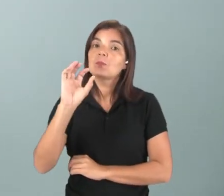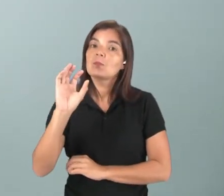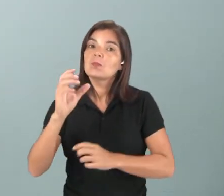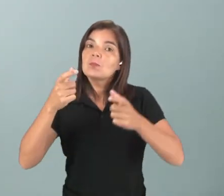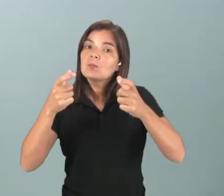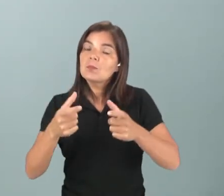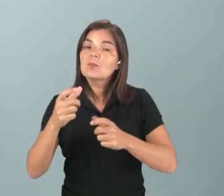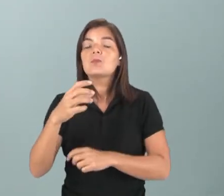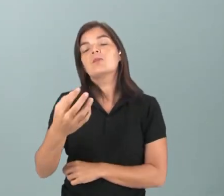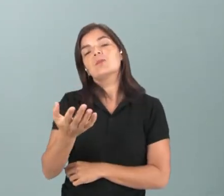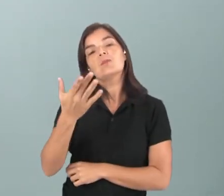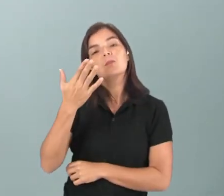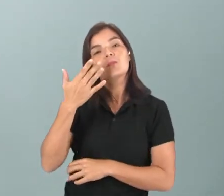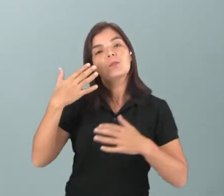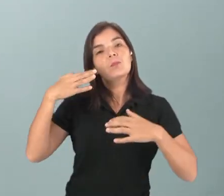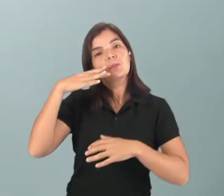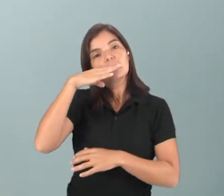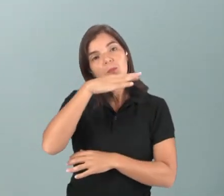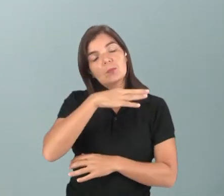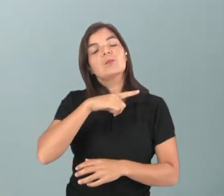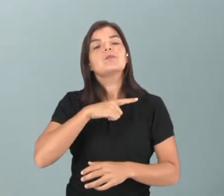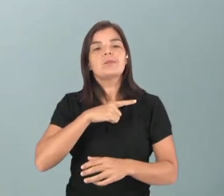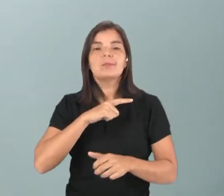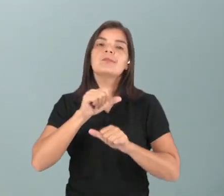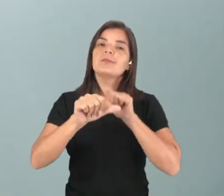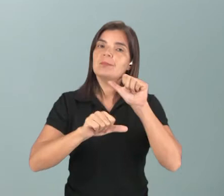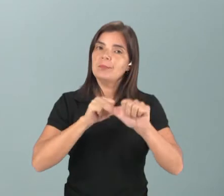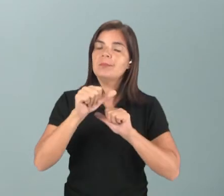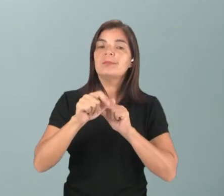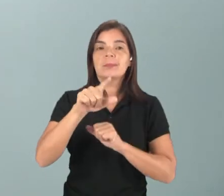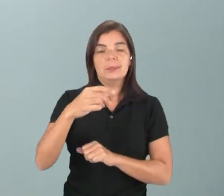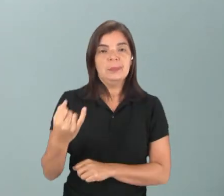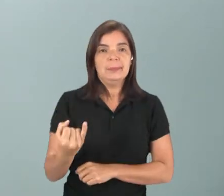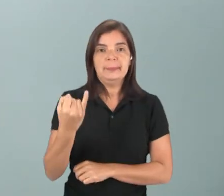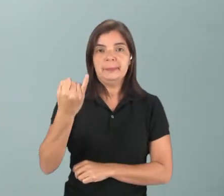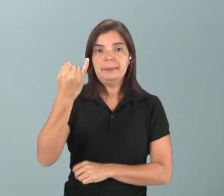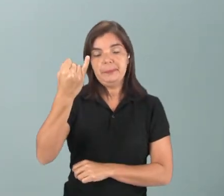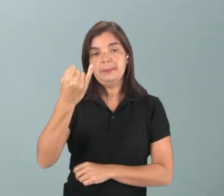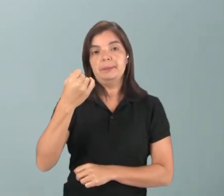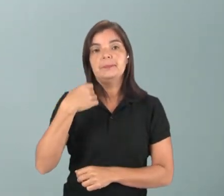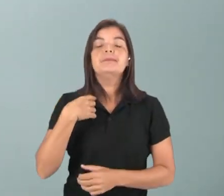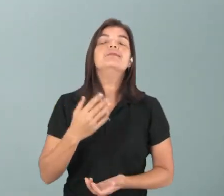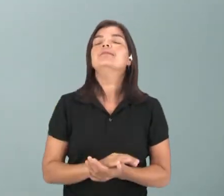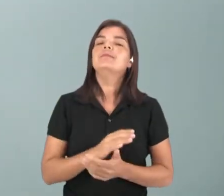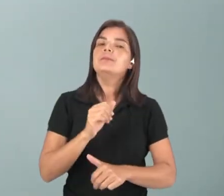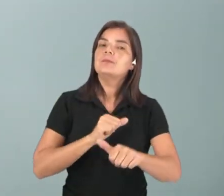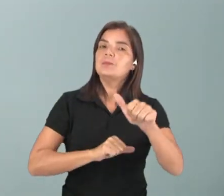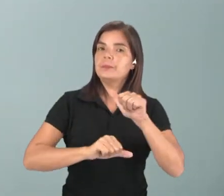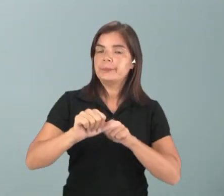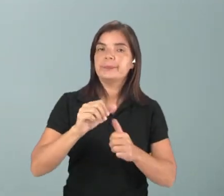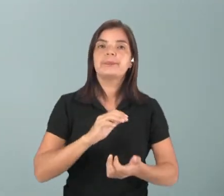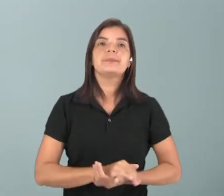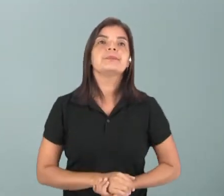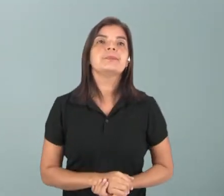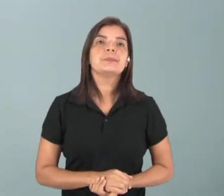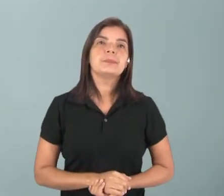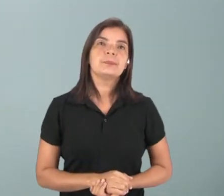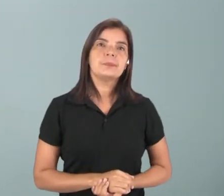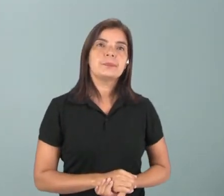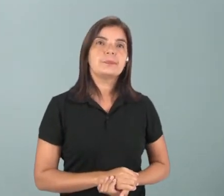quente, haverá também ali uma interferência climática, tá bom? Então é importante que vocês entendam essa dinâmica aí de troca de massas de ar, tá